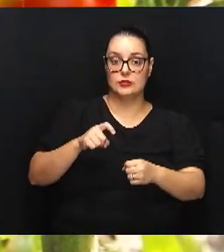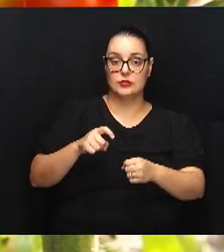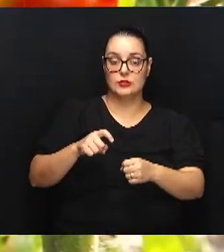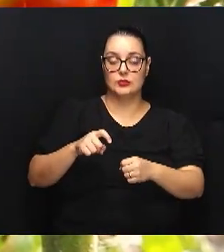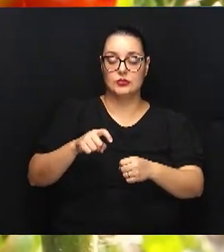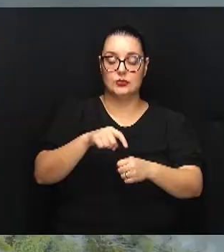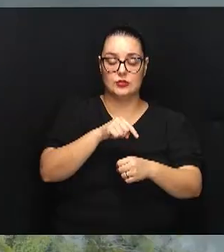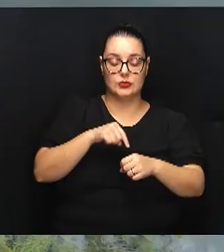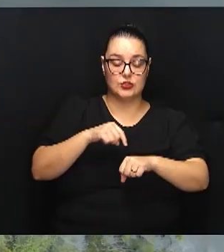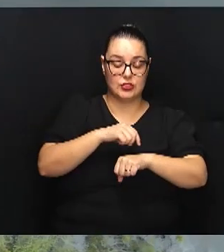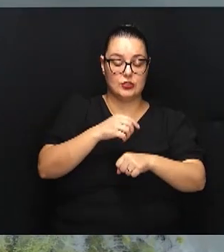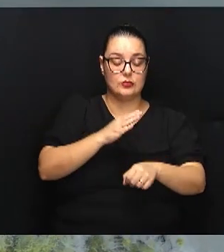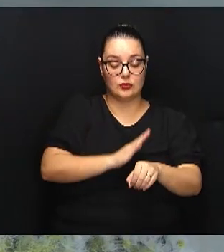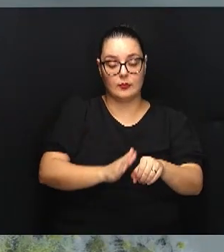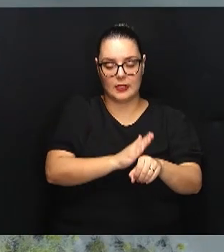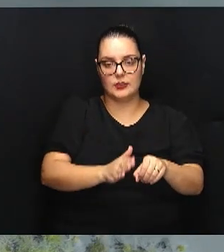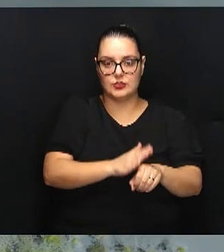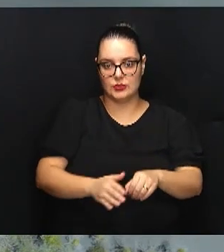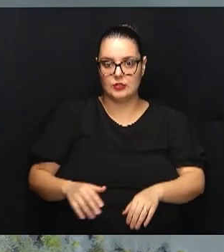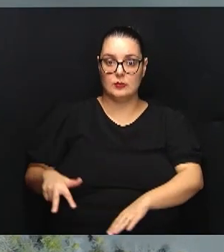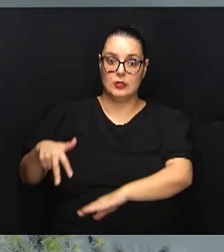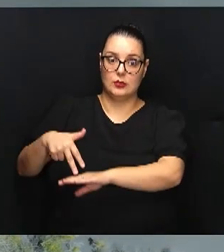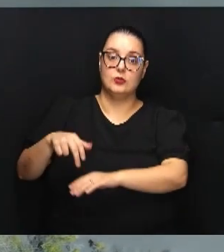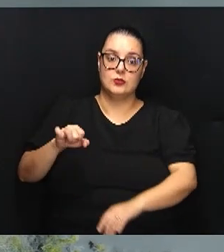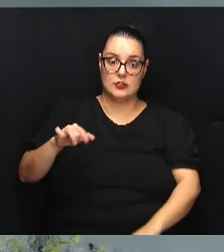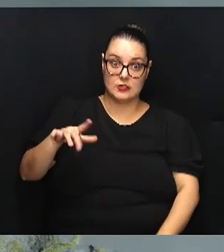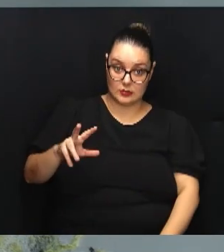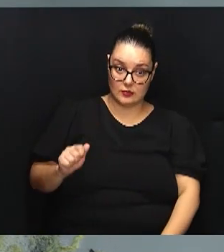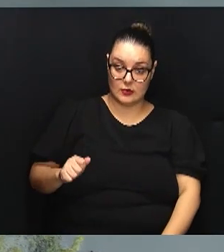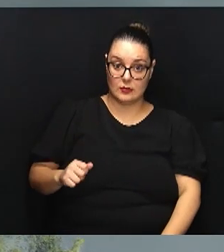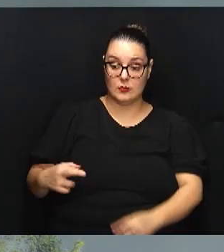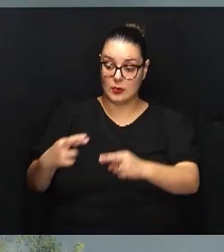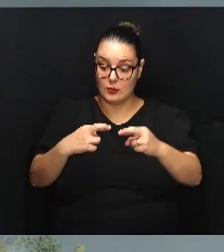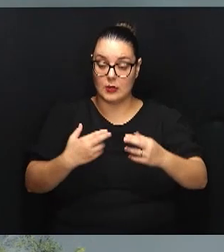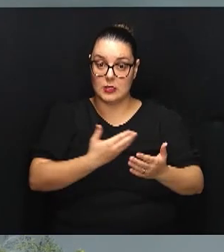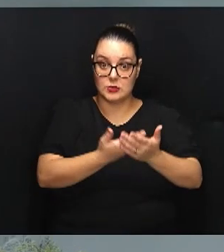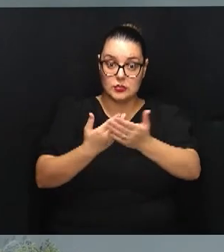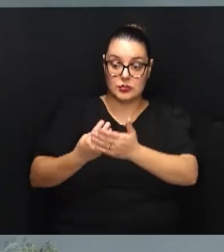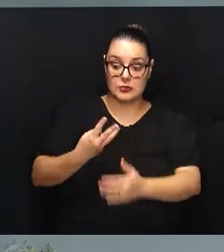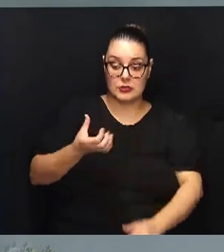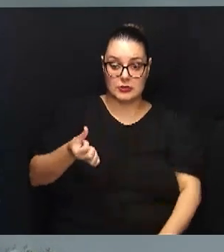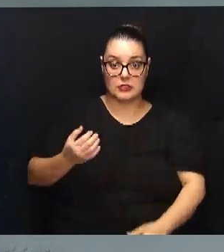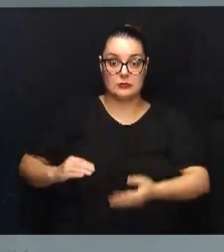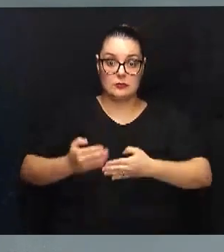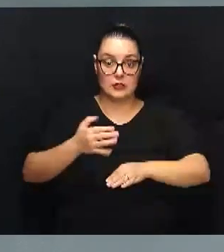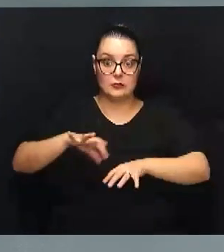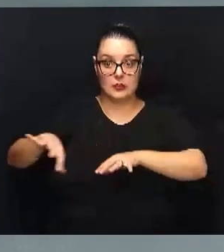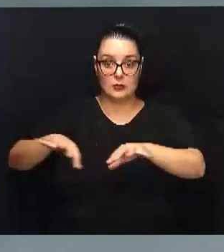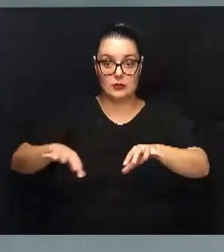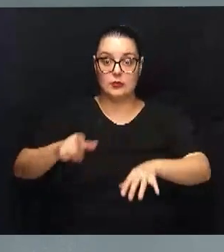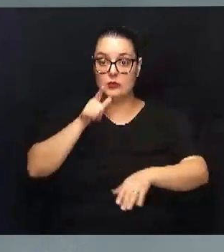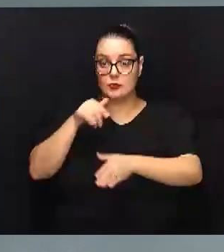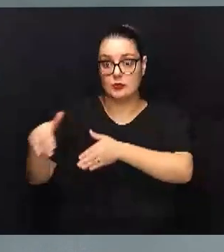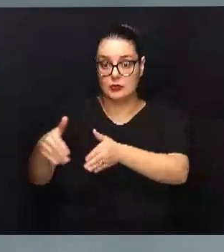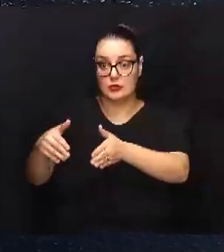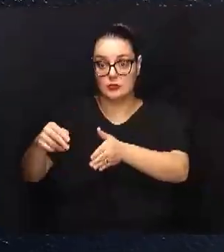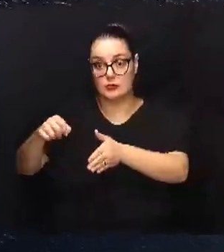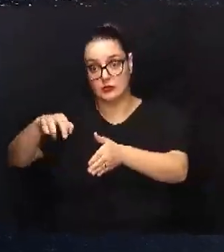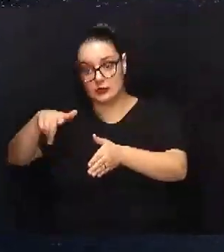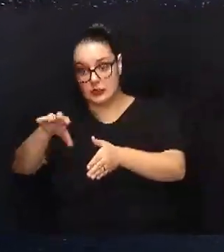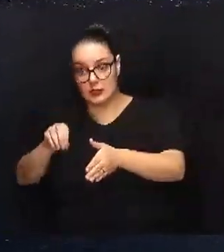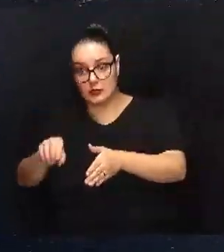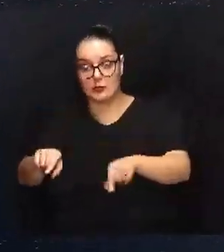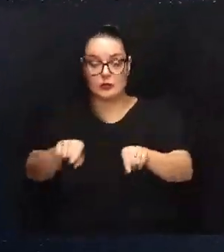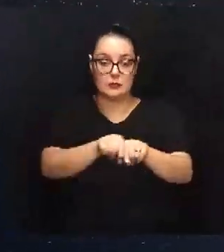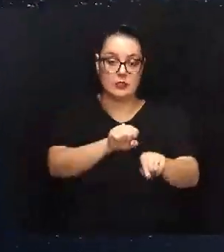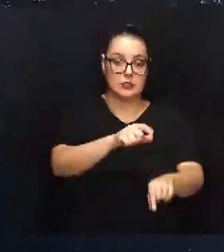de tomate. Liderado pelo pesquisador Gilvan Ferreira da Silva, o estudo examinou 36 bactérias isoladas dos